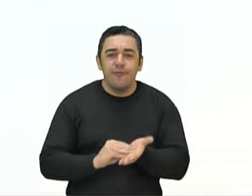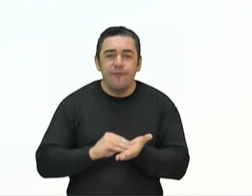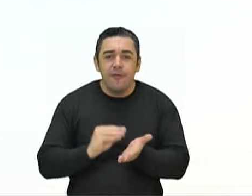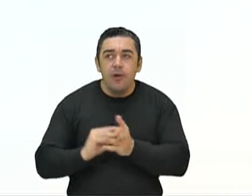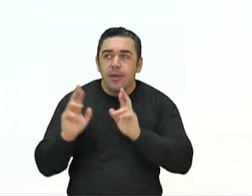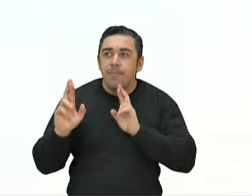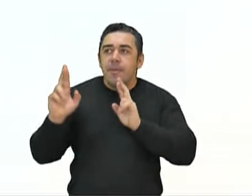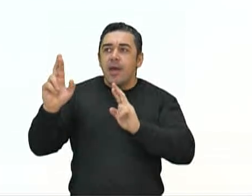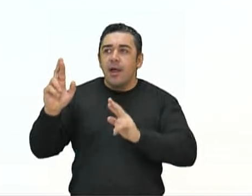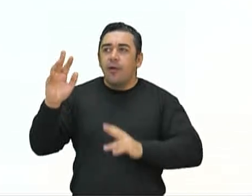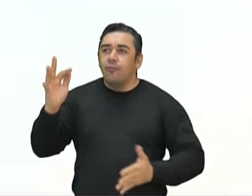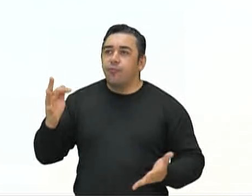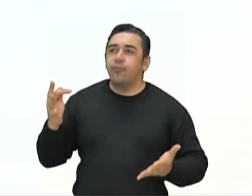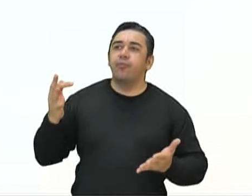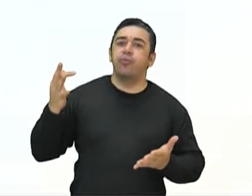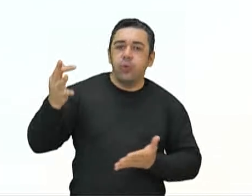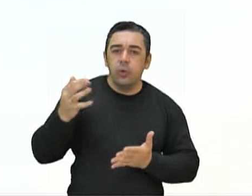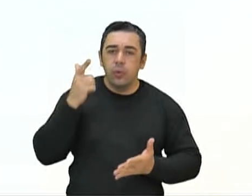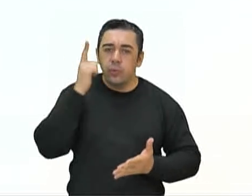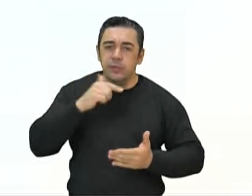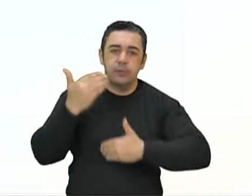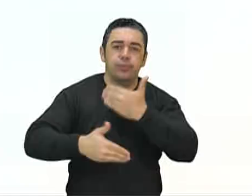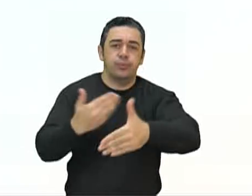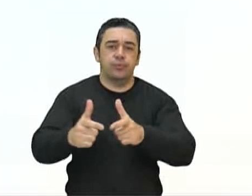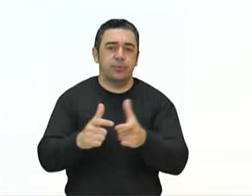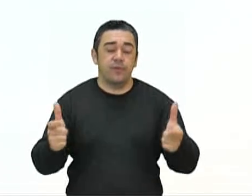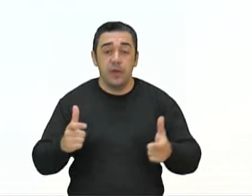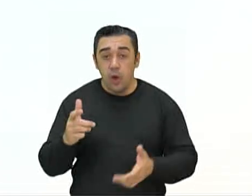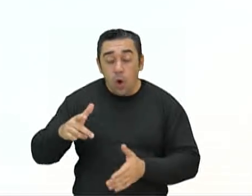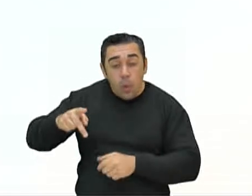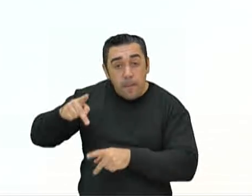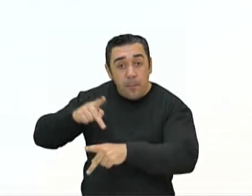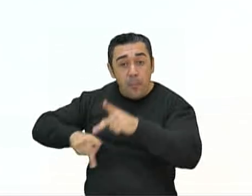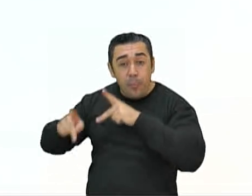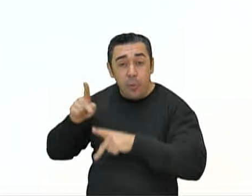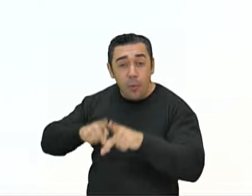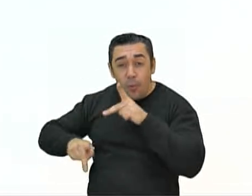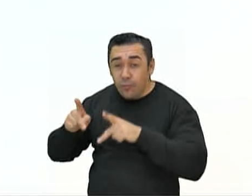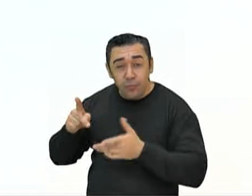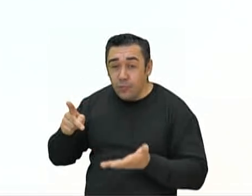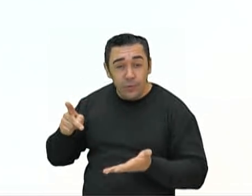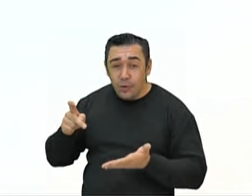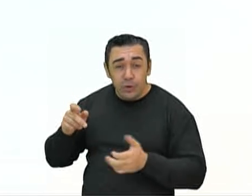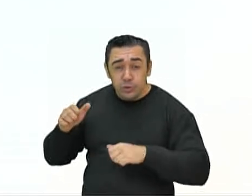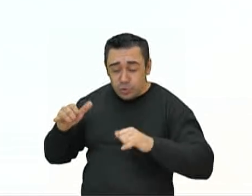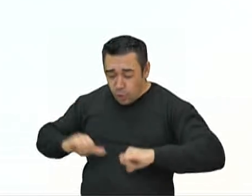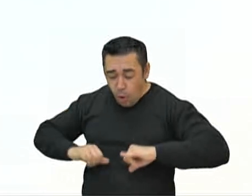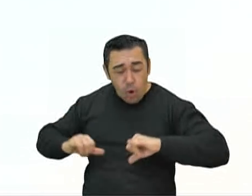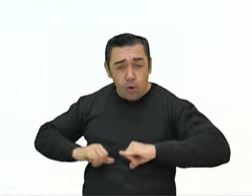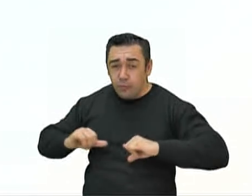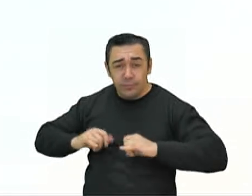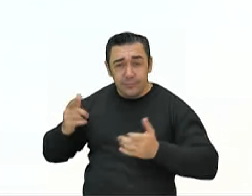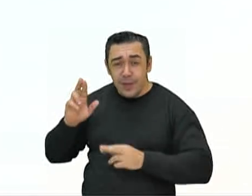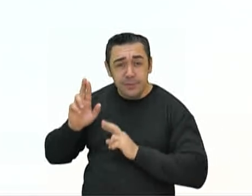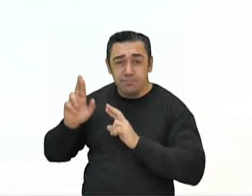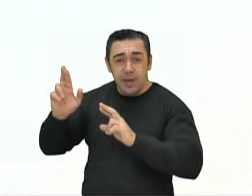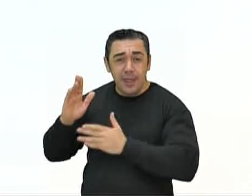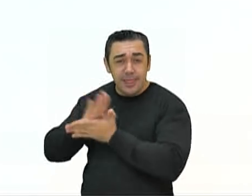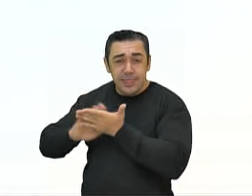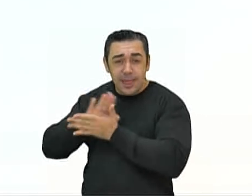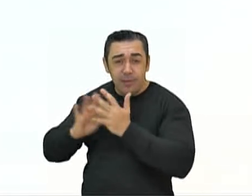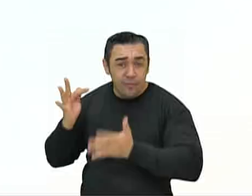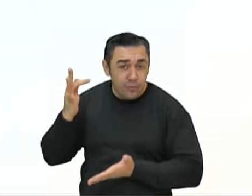ao futuro. Então você tem um povo alemão com pouca esperança de dias melhores para o seu futuro.